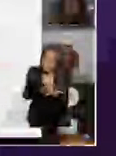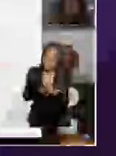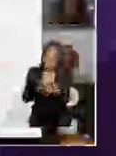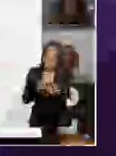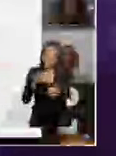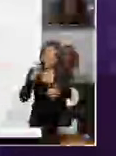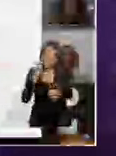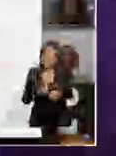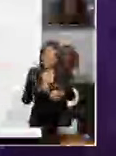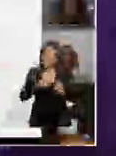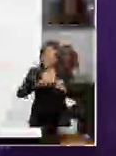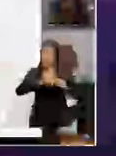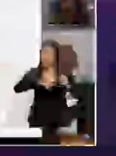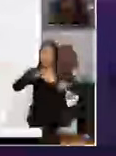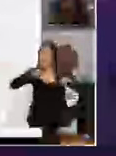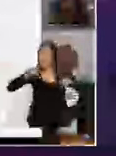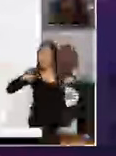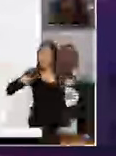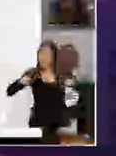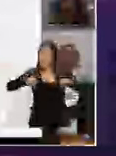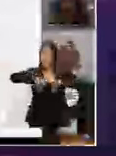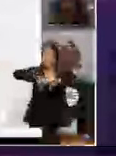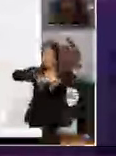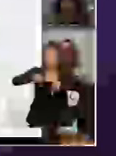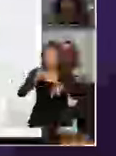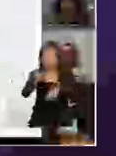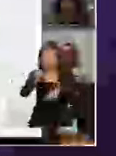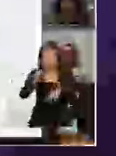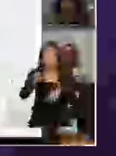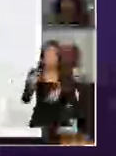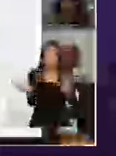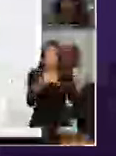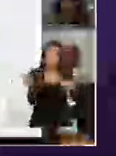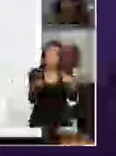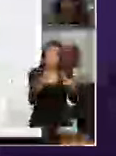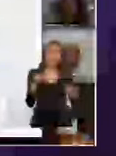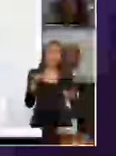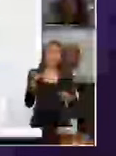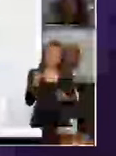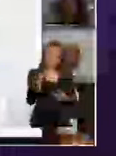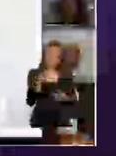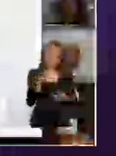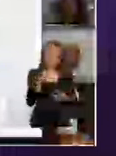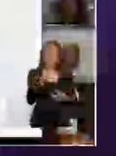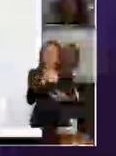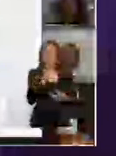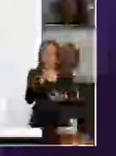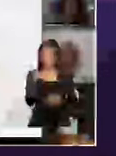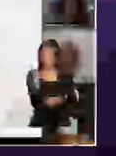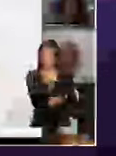essa variabilidade de cepas, de variantes de preocupação com esse escape vacinal. Ora, a